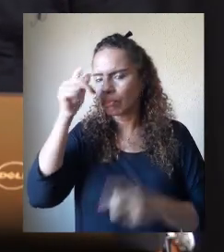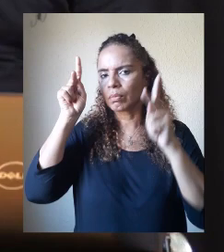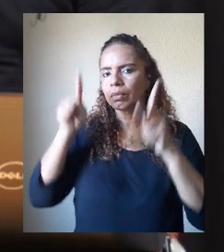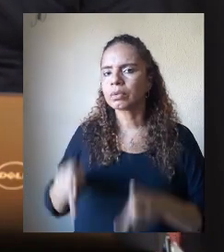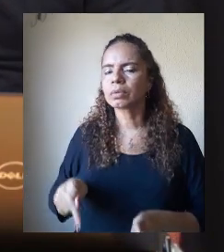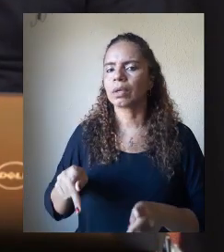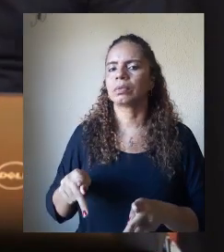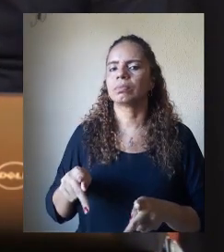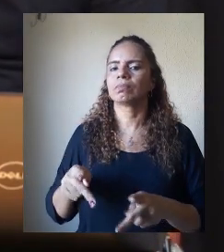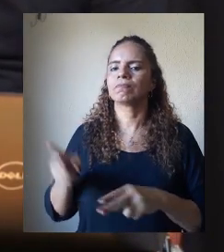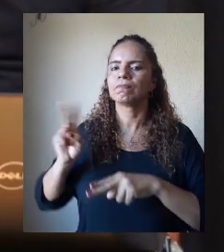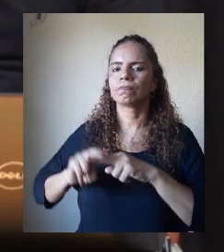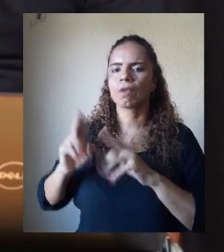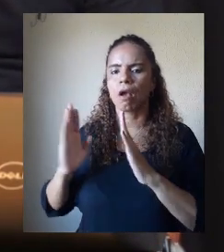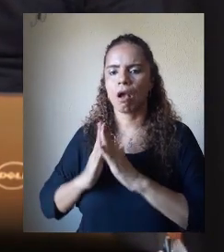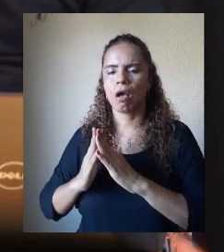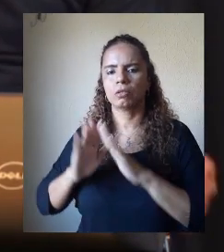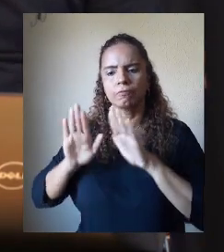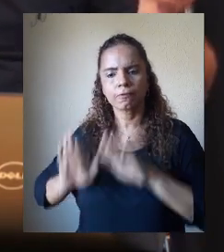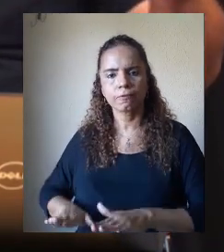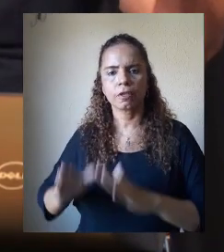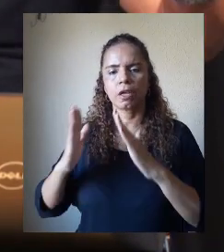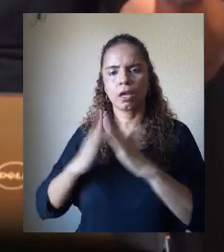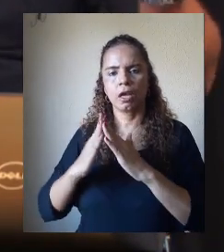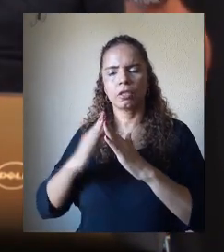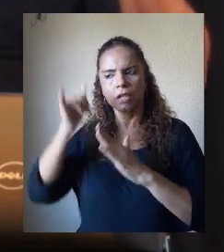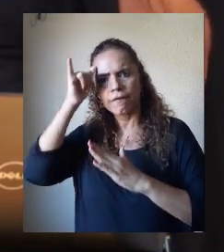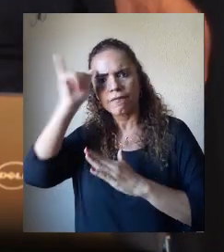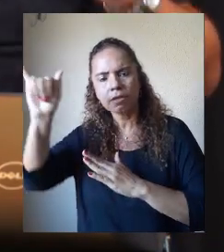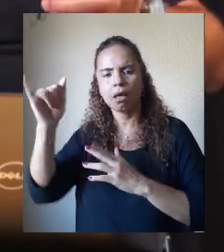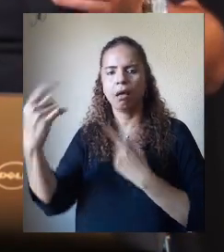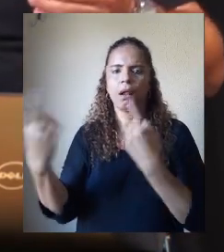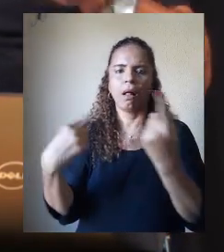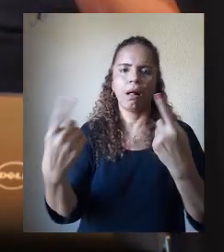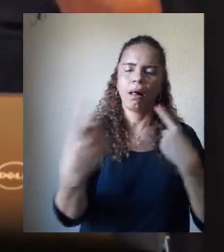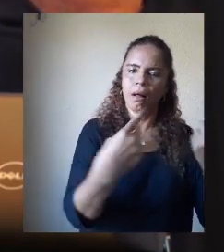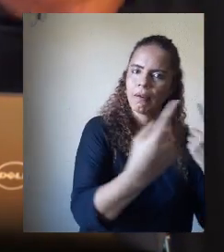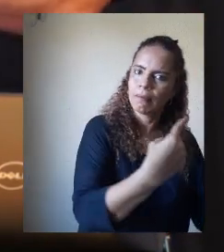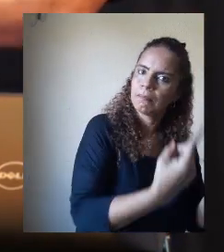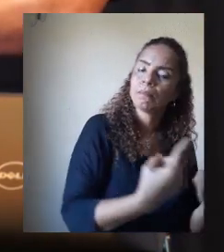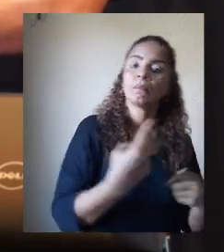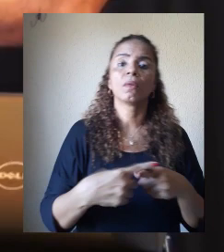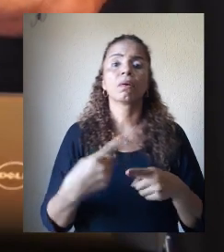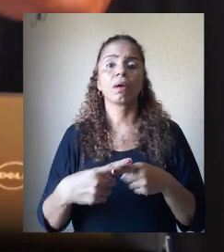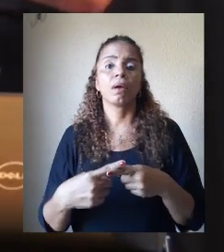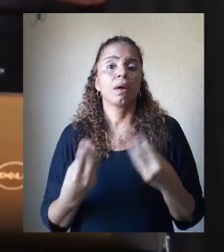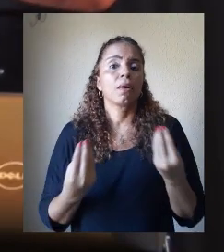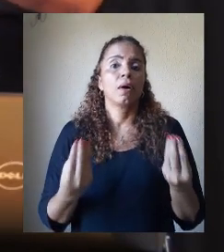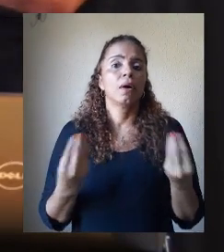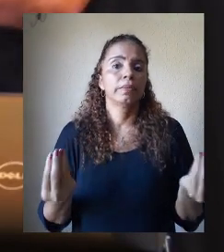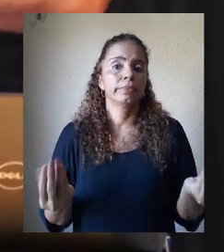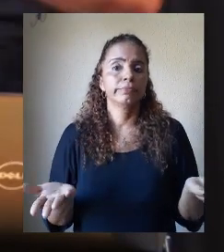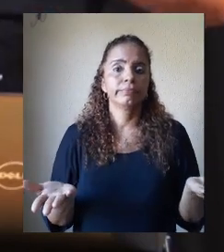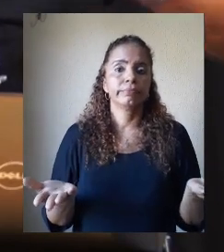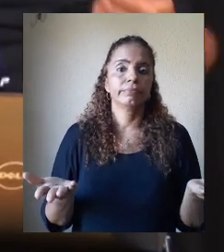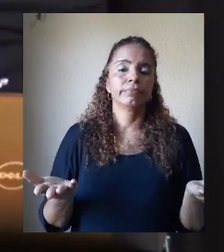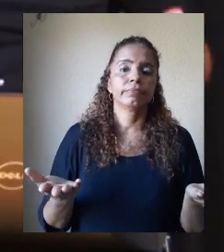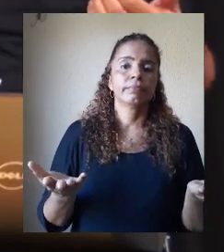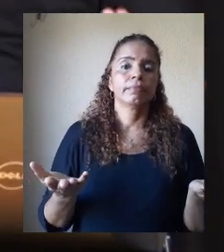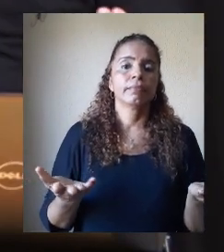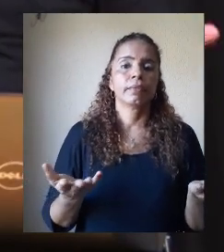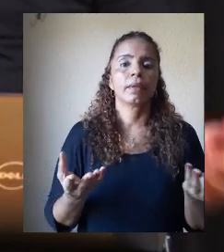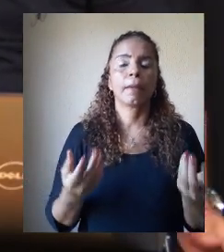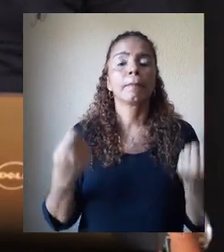às recomendações de isolamento social. Para dar esse Isso, porque... Para o SUS promover respiração, os respiradores têm que